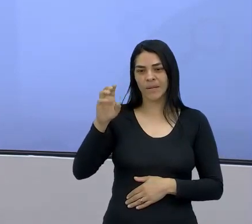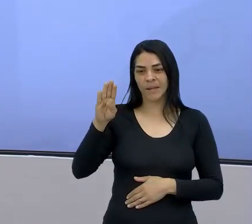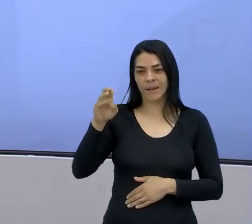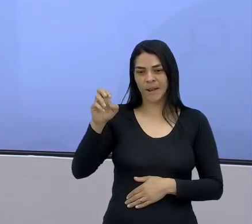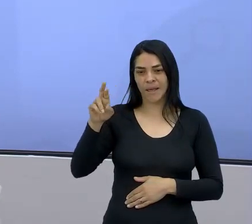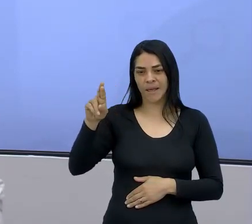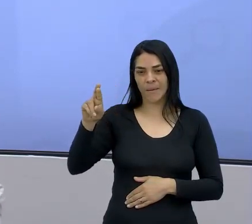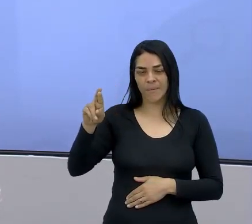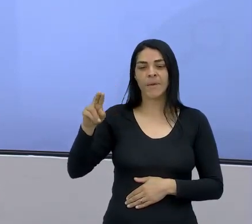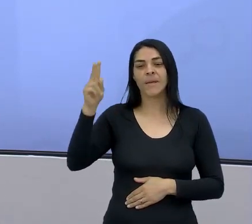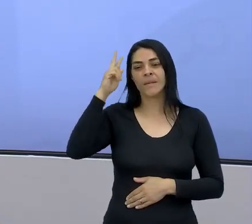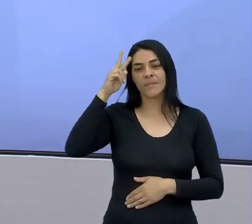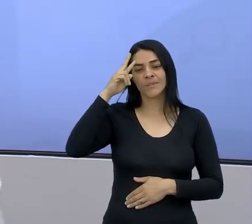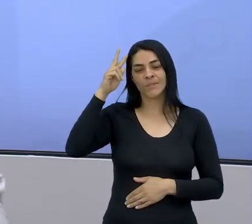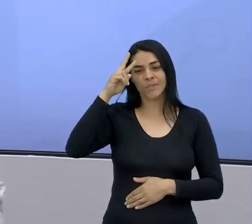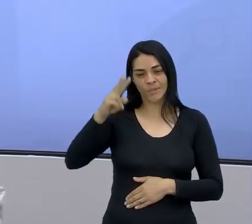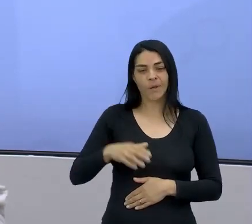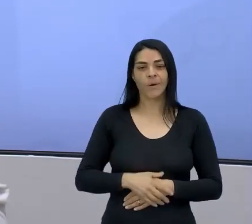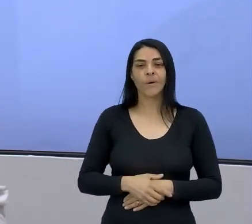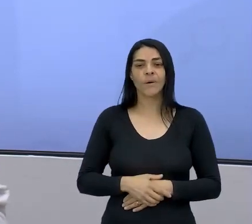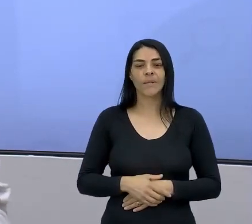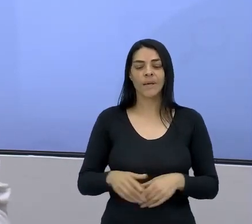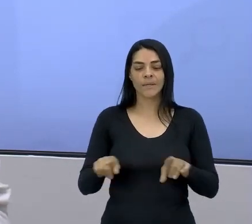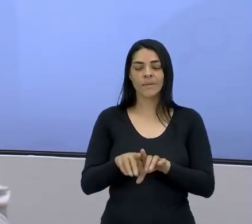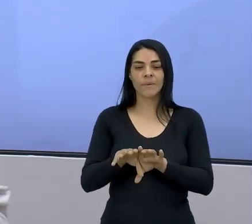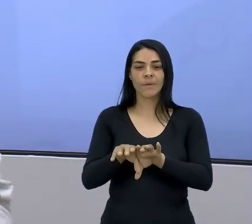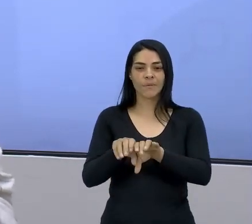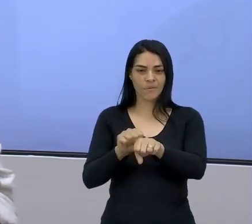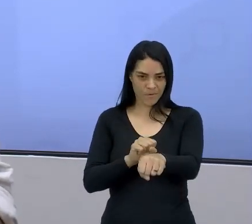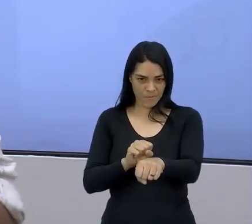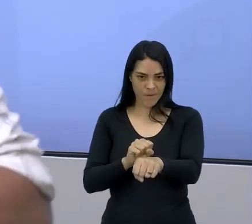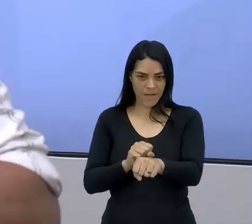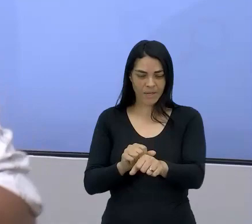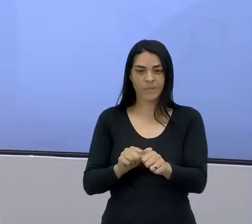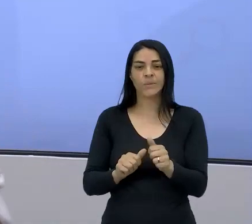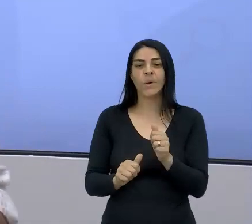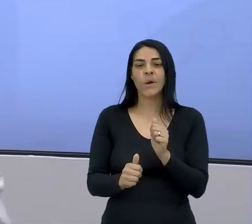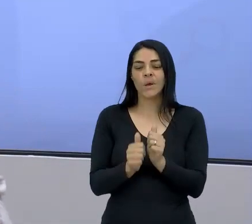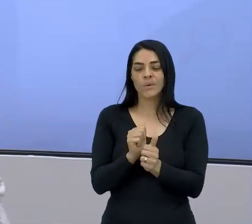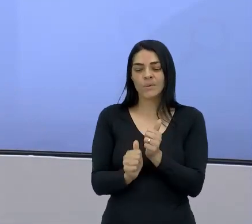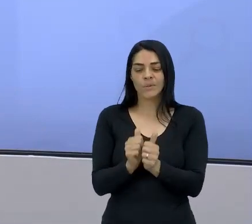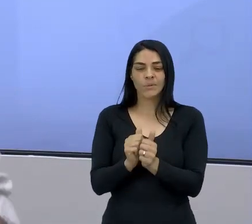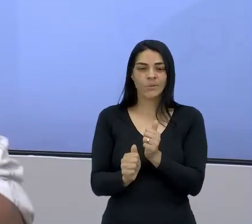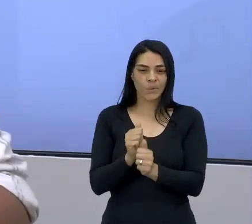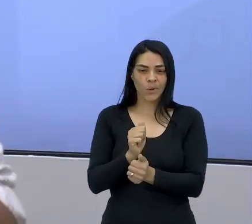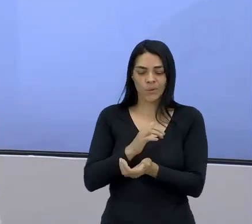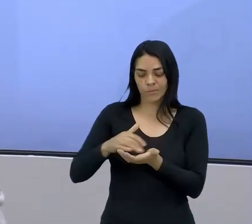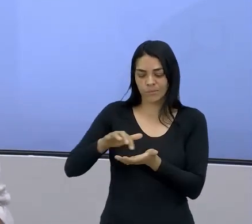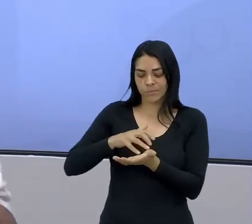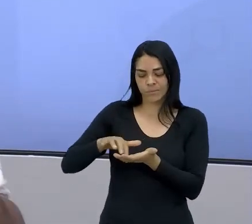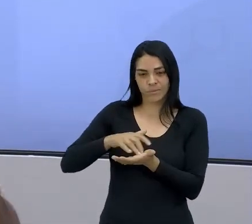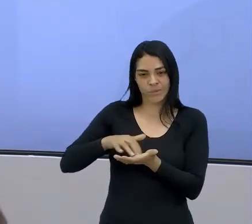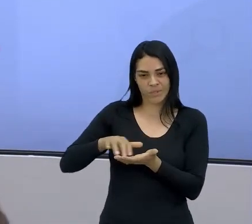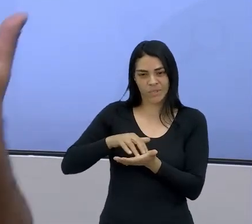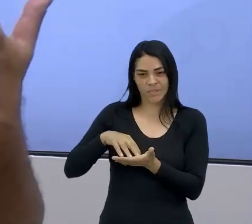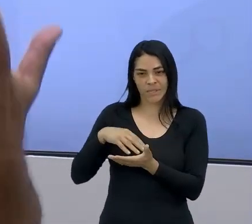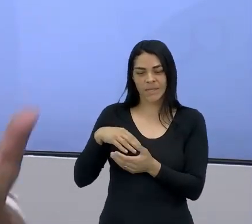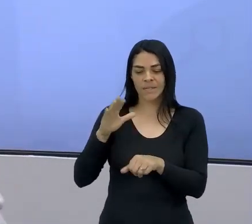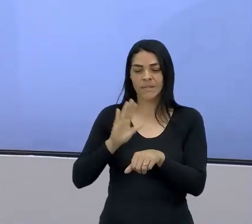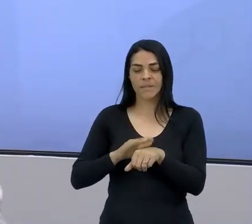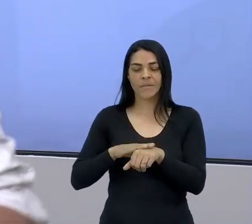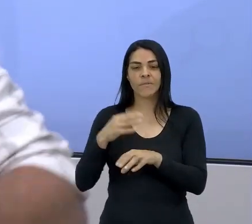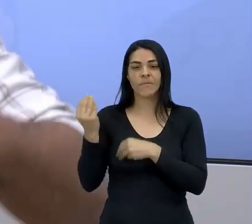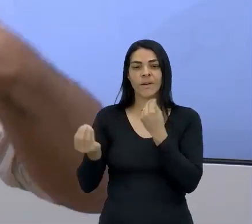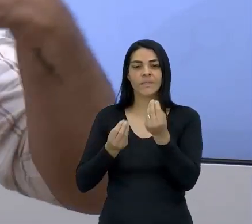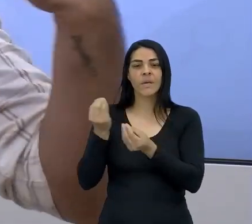aí em jogos digitais aí pela FATEC, e ele falou pra gente coisas muito legais, né, a respeito de como é a faculdade